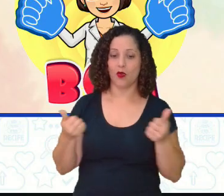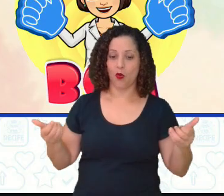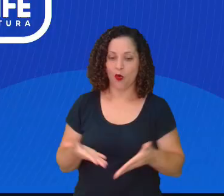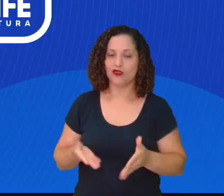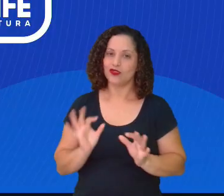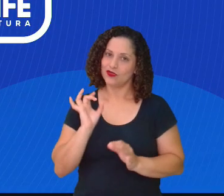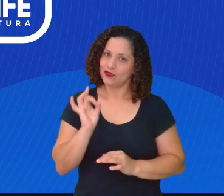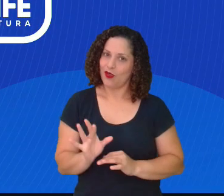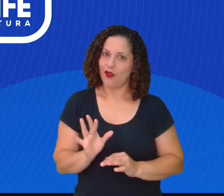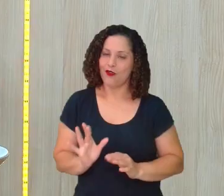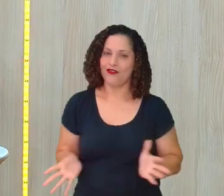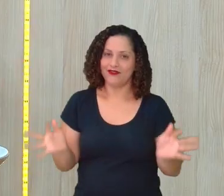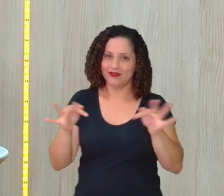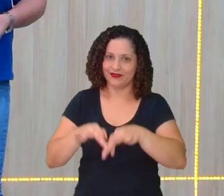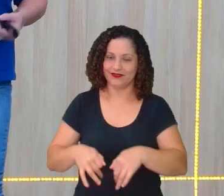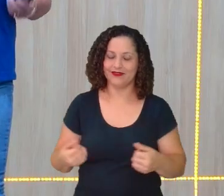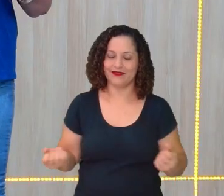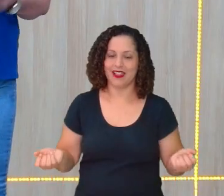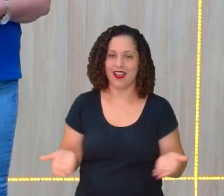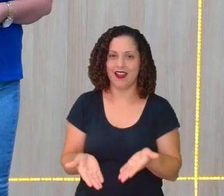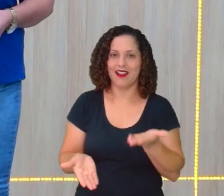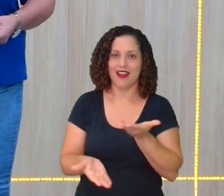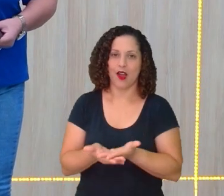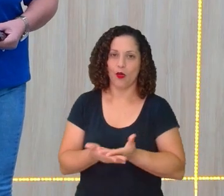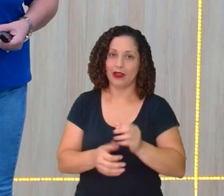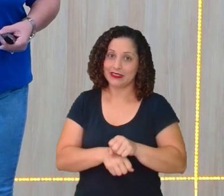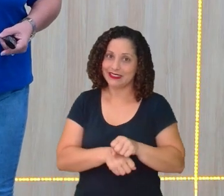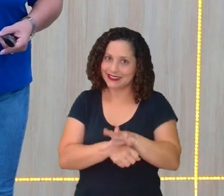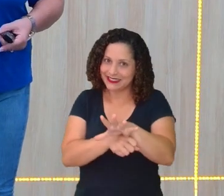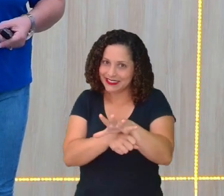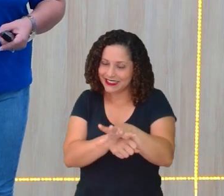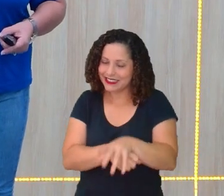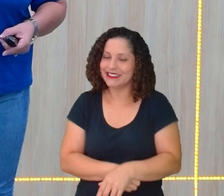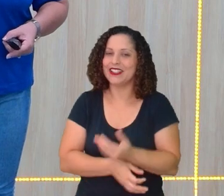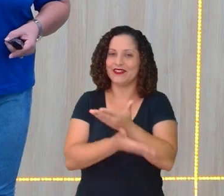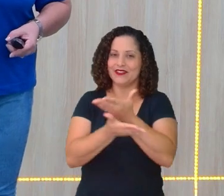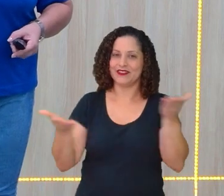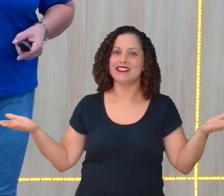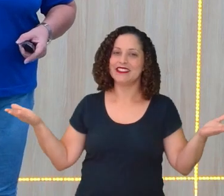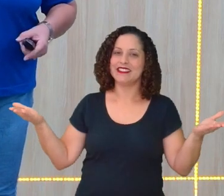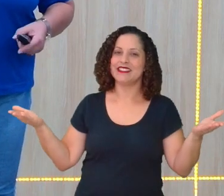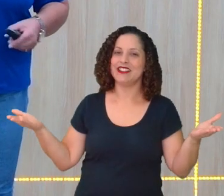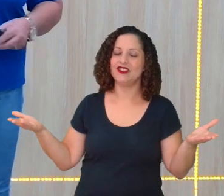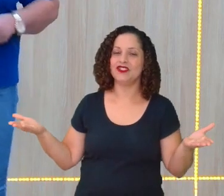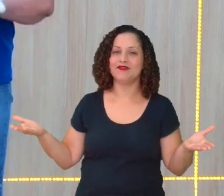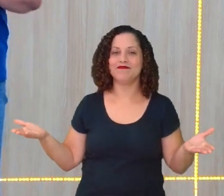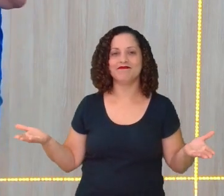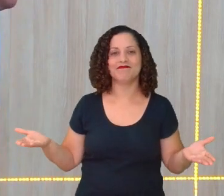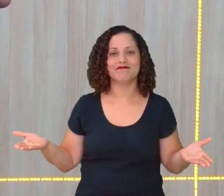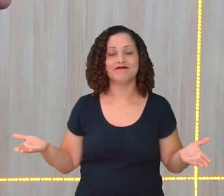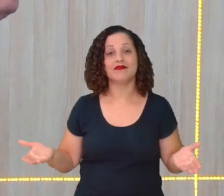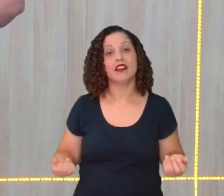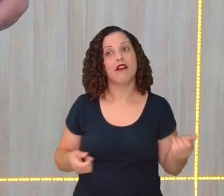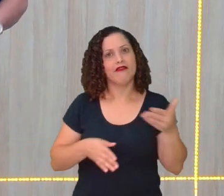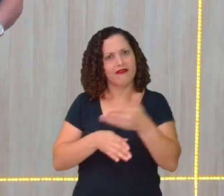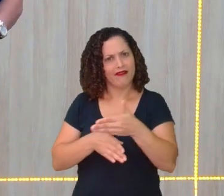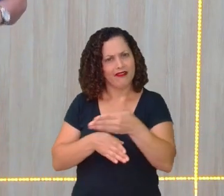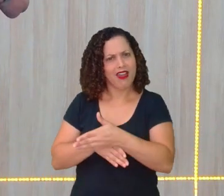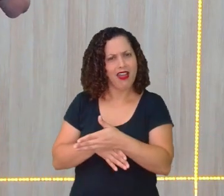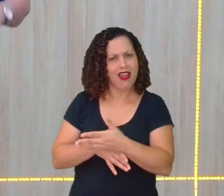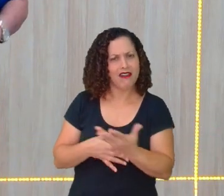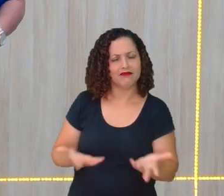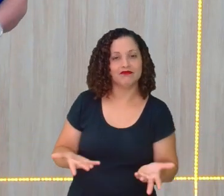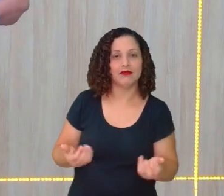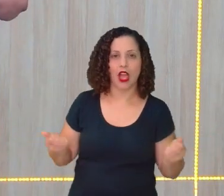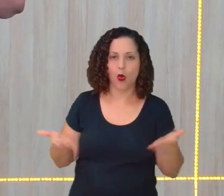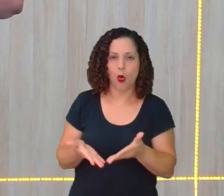só. Nós estamos encerrando a nossa aula com essa dica, né? E espero que vocês tentem, né, realizar, se